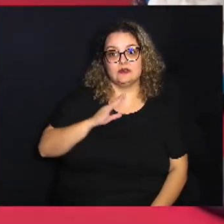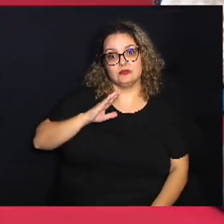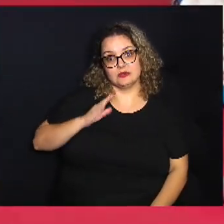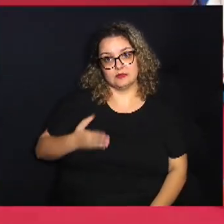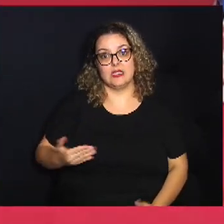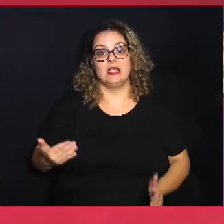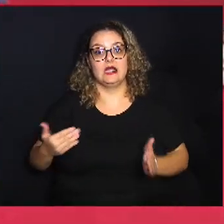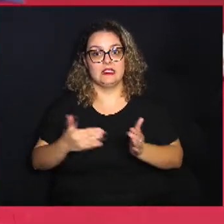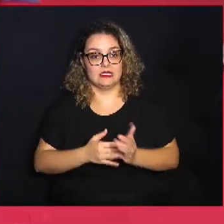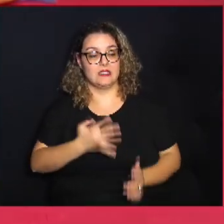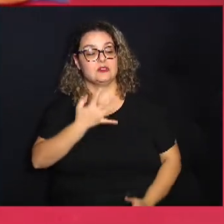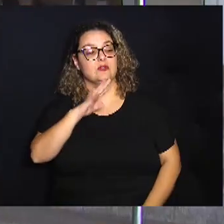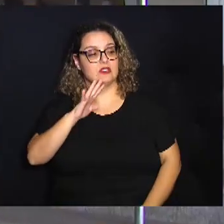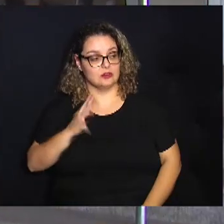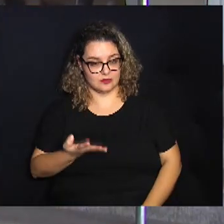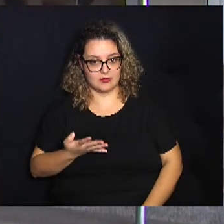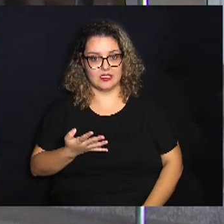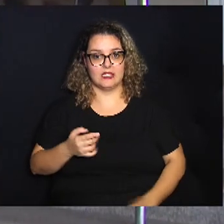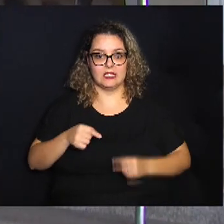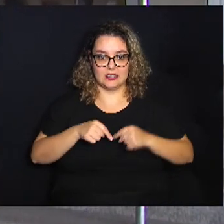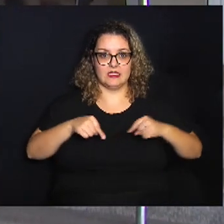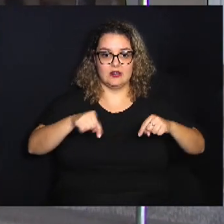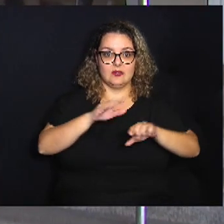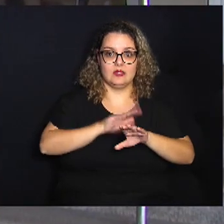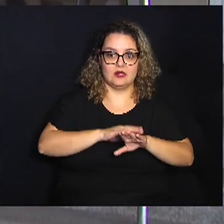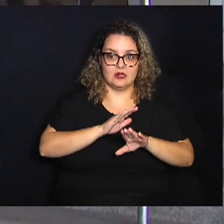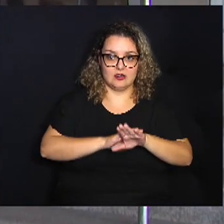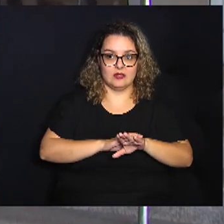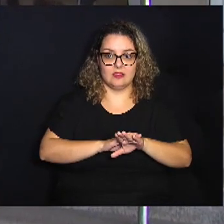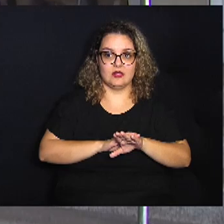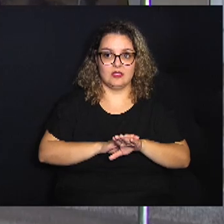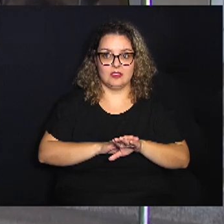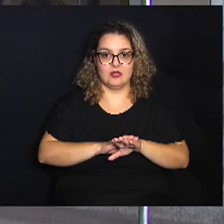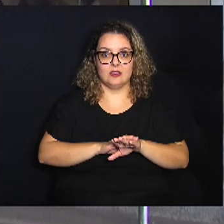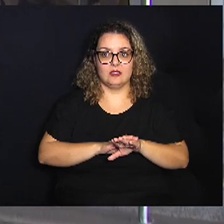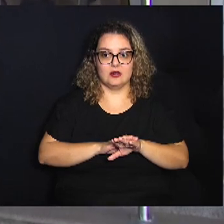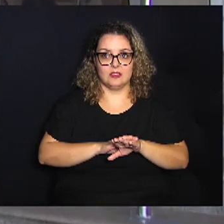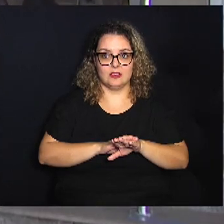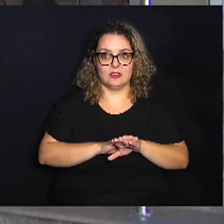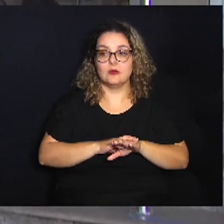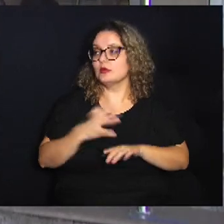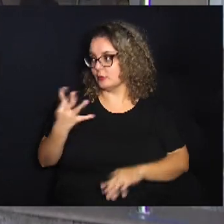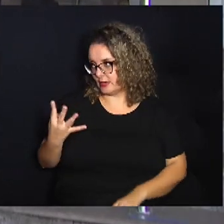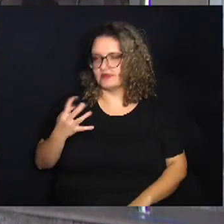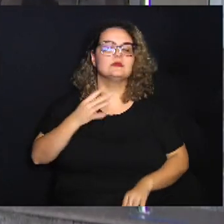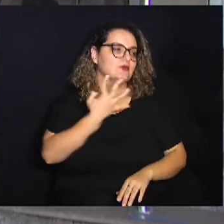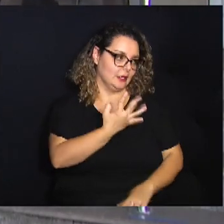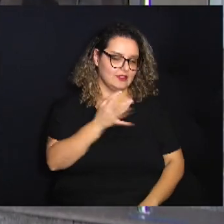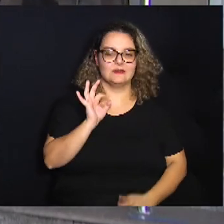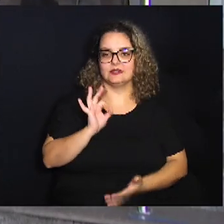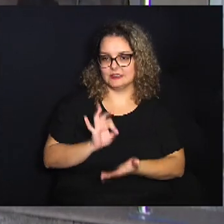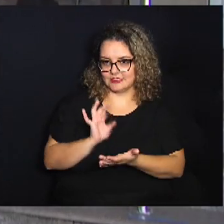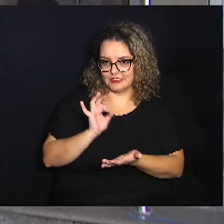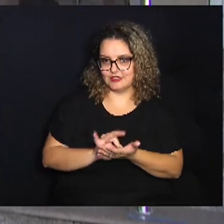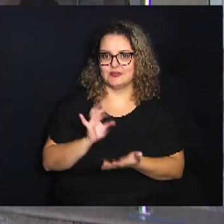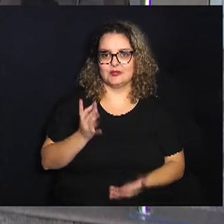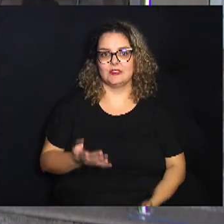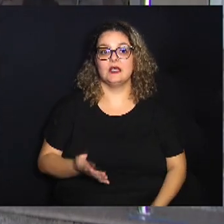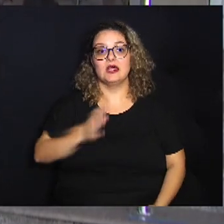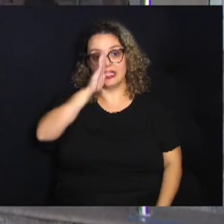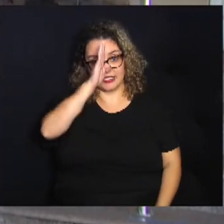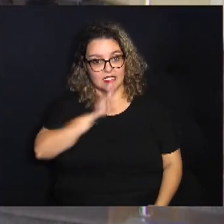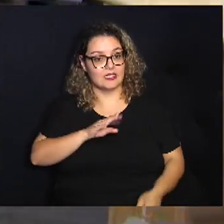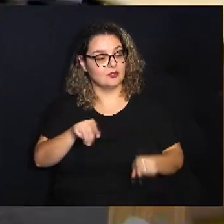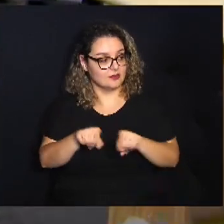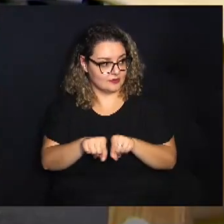às 16h30 na sala de atividade na sala de atividade 4. Isso. Gratuito